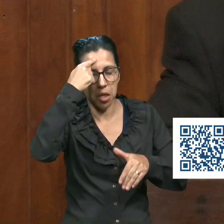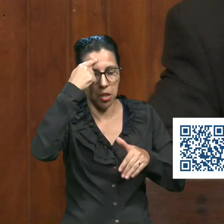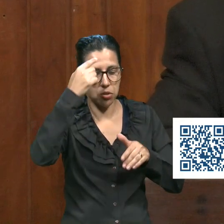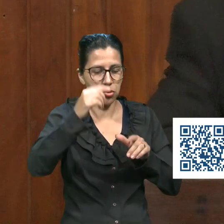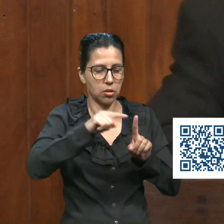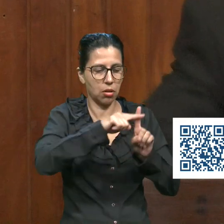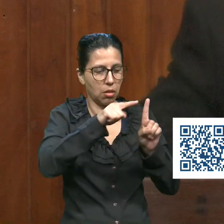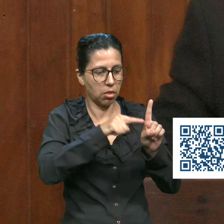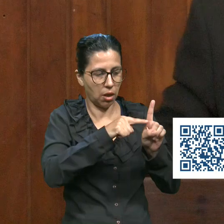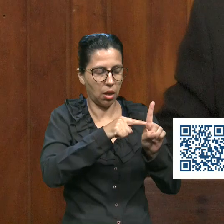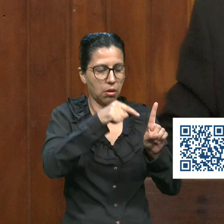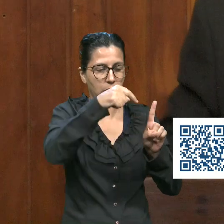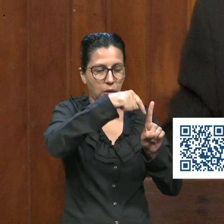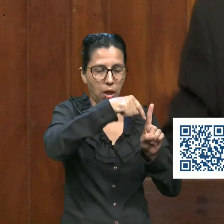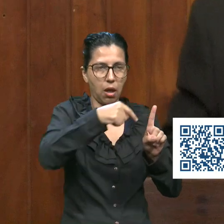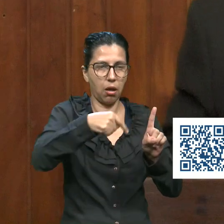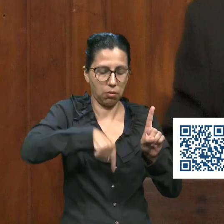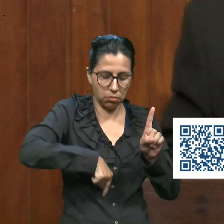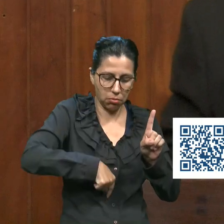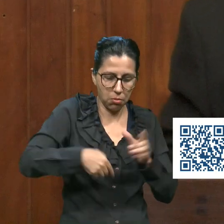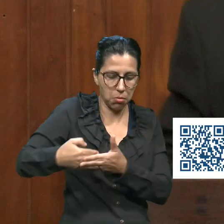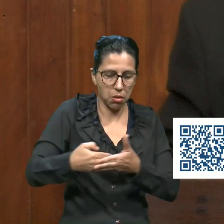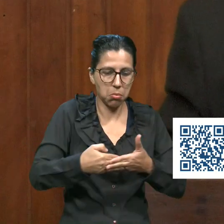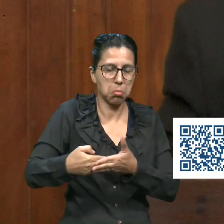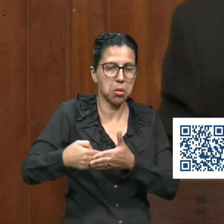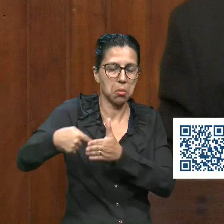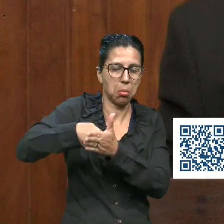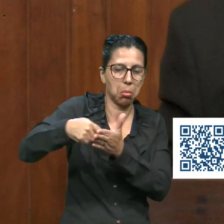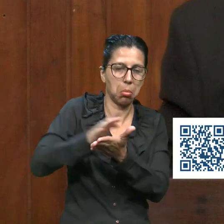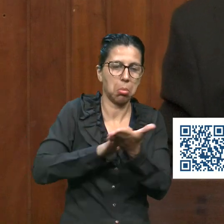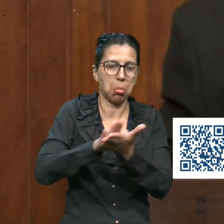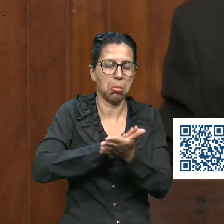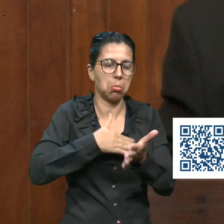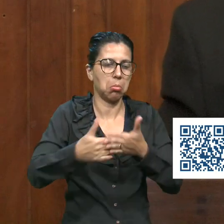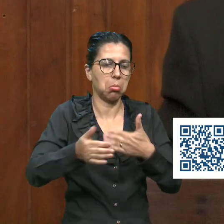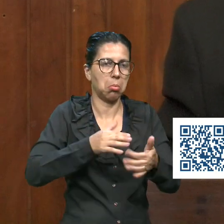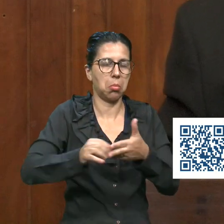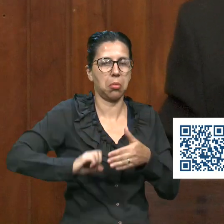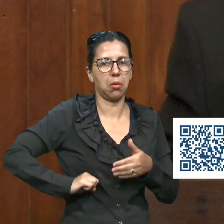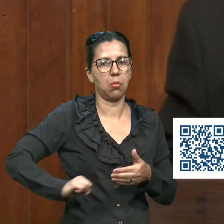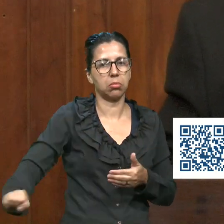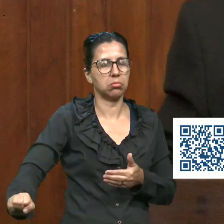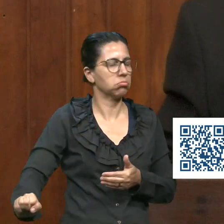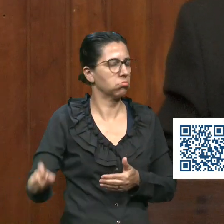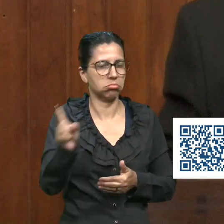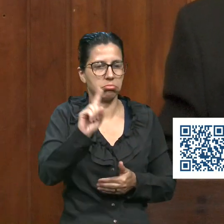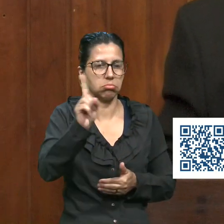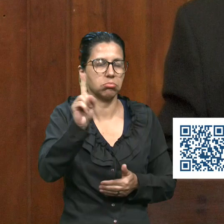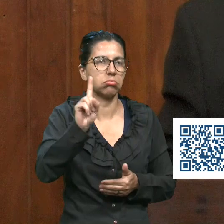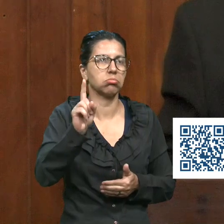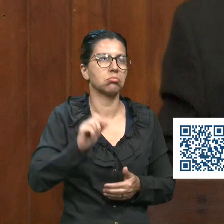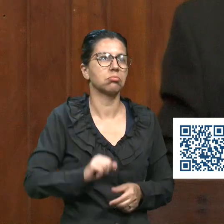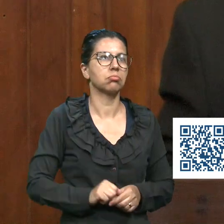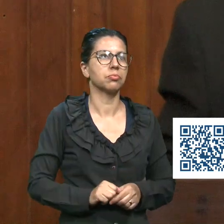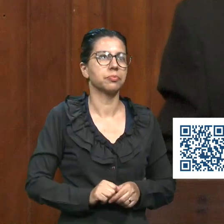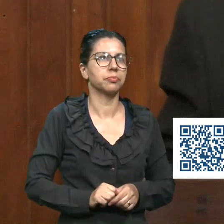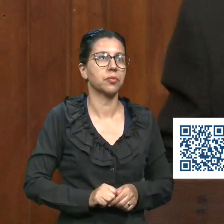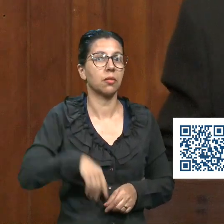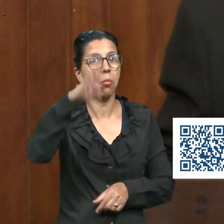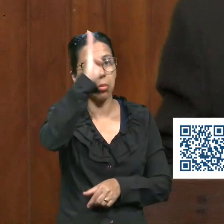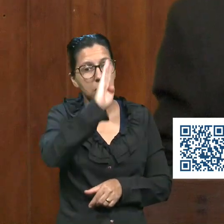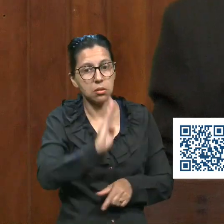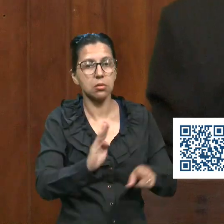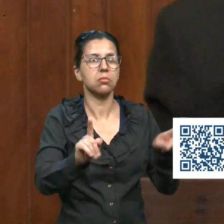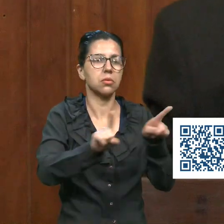Então, eu venho a essa tribuna dizer que Vossa Excelência pode contar com o meu apoio, quer dizer, o Brasil e o